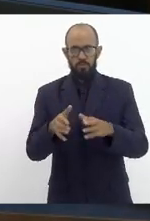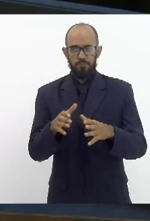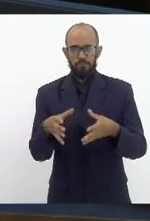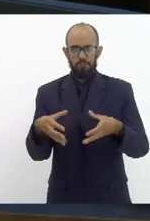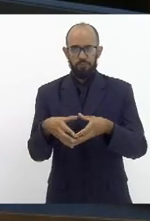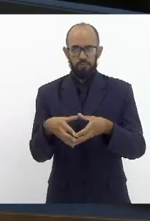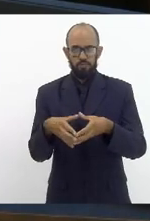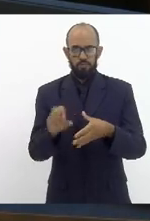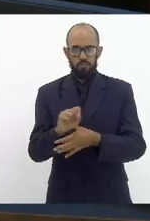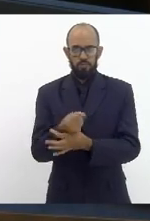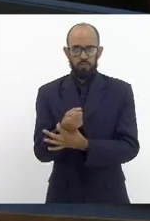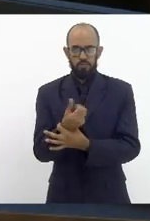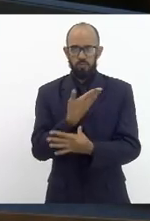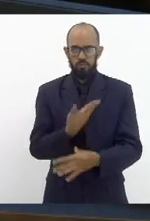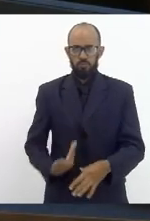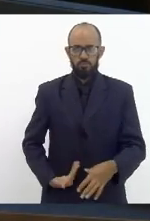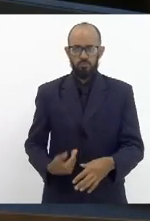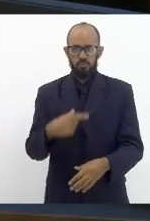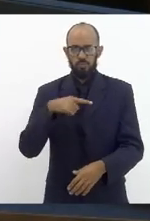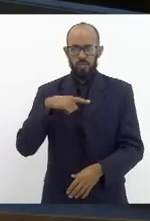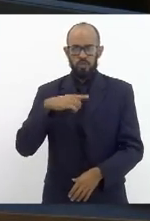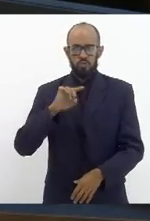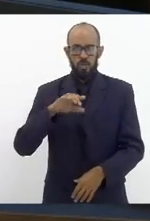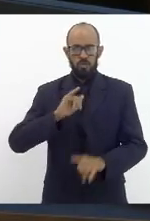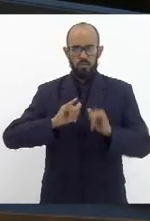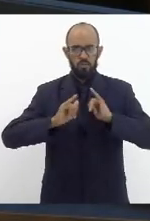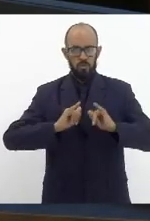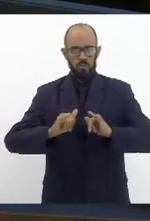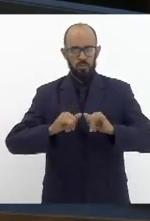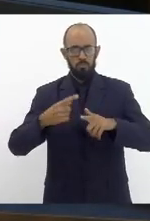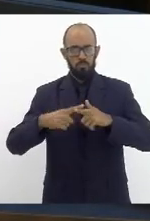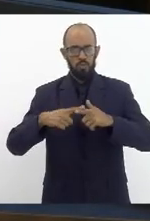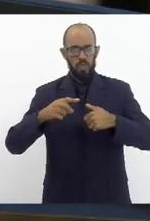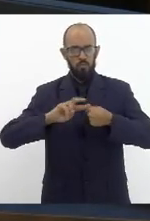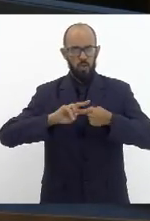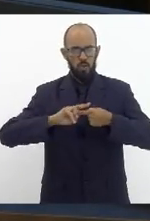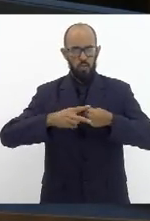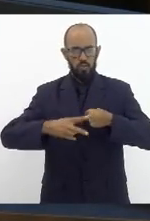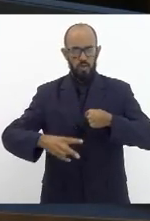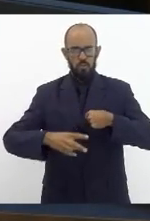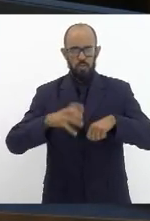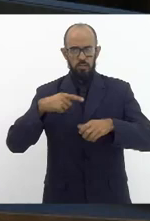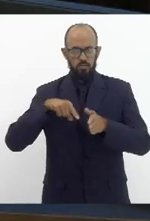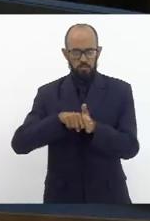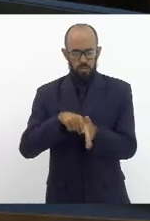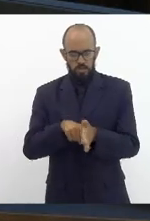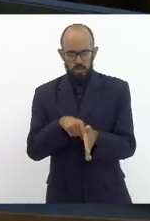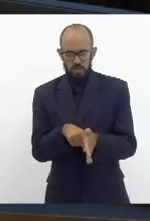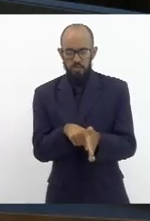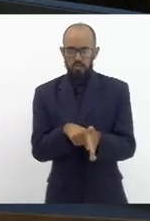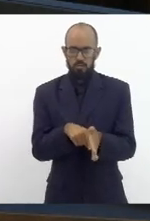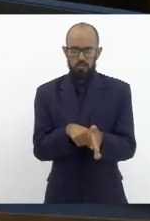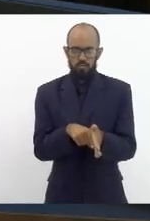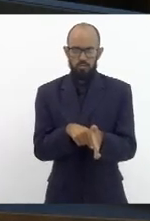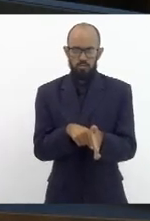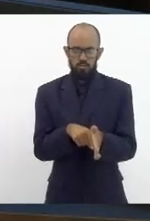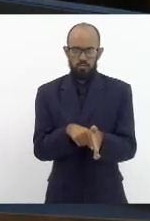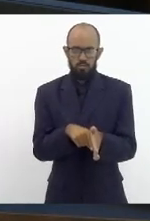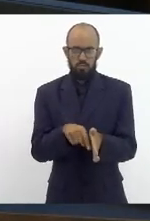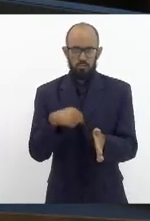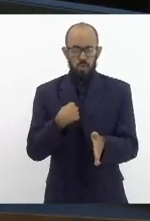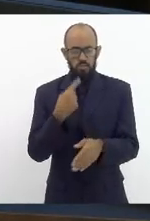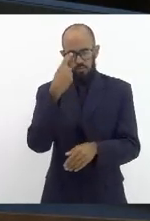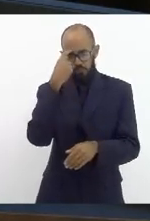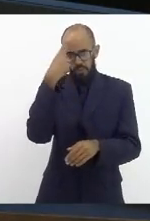e a Comissão de Segurança Pública só tem esses dados, porque foi fruto de ofício, de pesquisa, de diligência. A gente não inventou